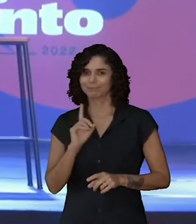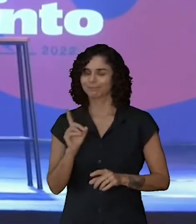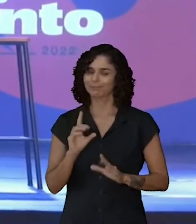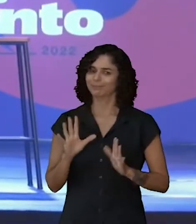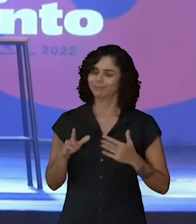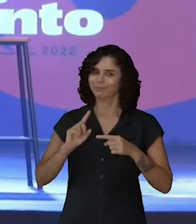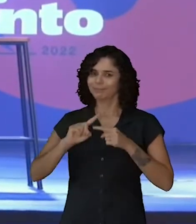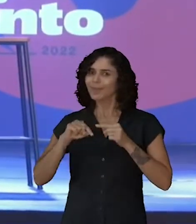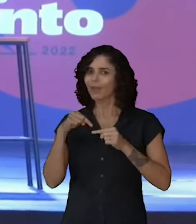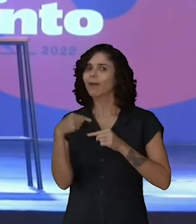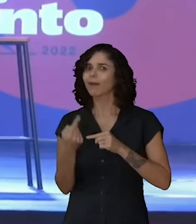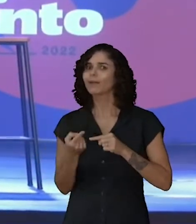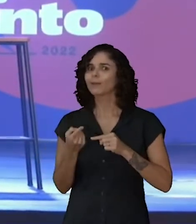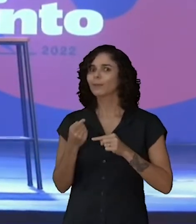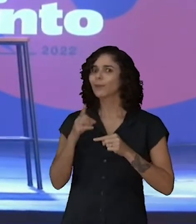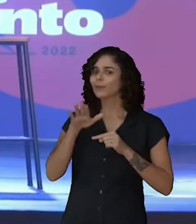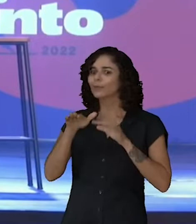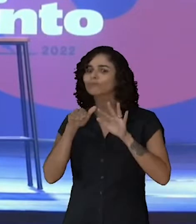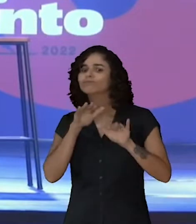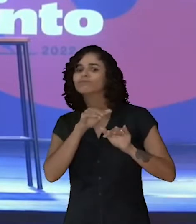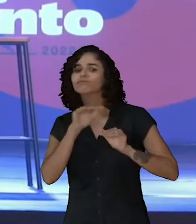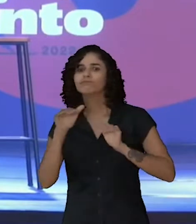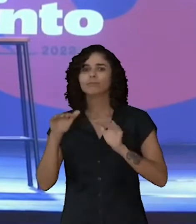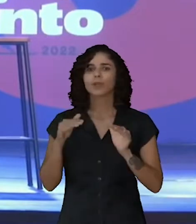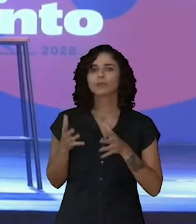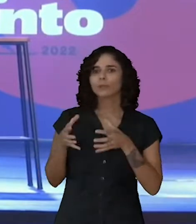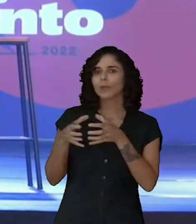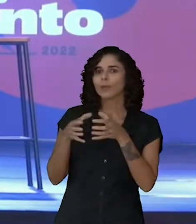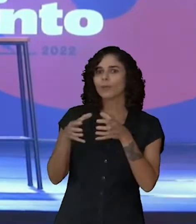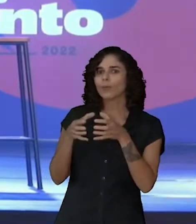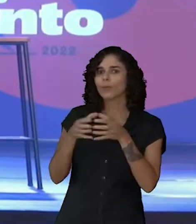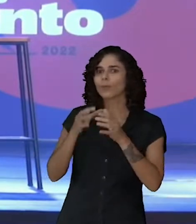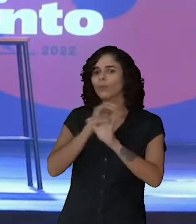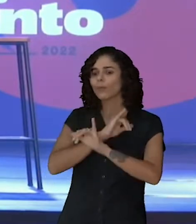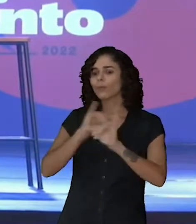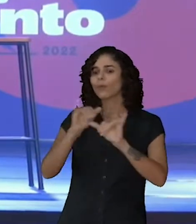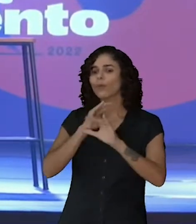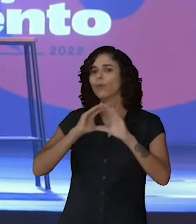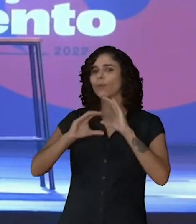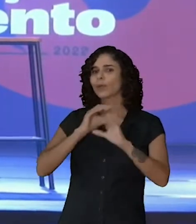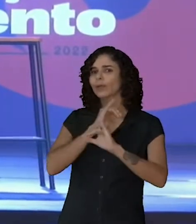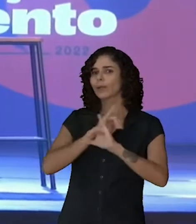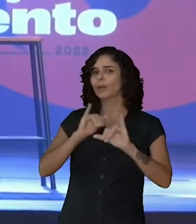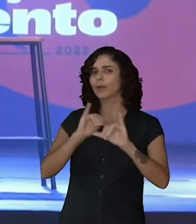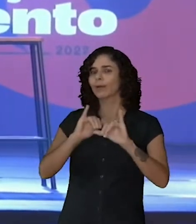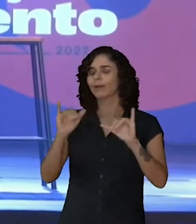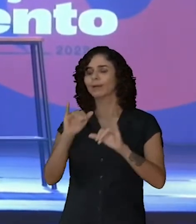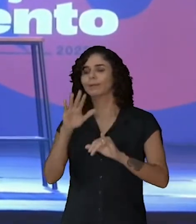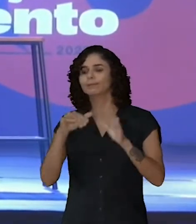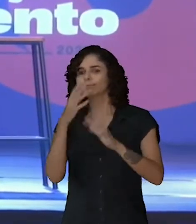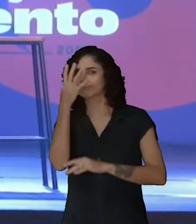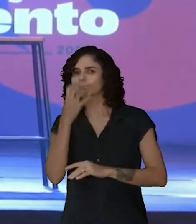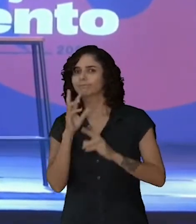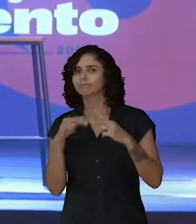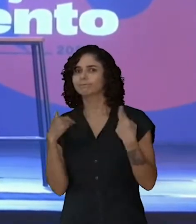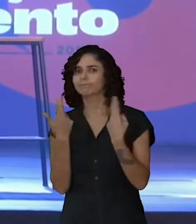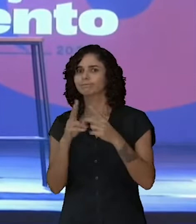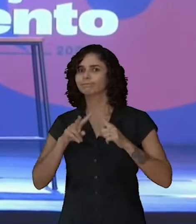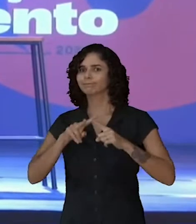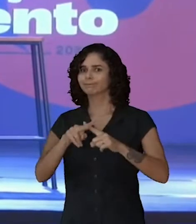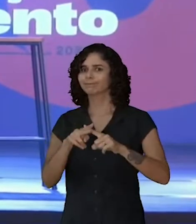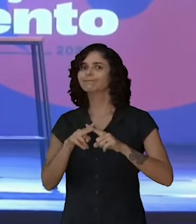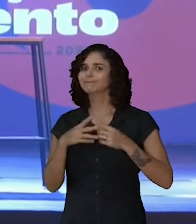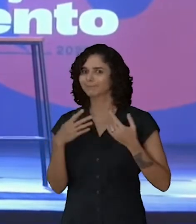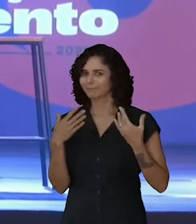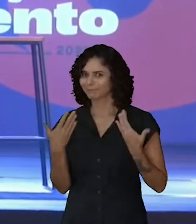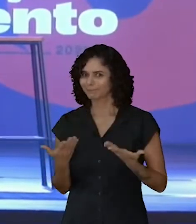E isso aí dá ruim. Então, depois a gente vai ter uma reunião muito séria com esse povo da comunicação para